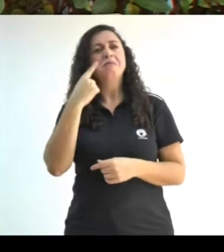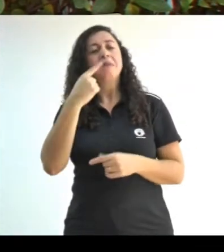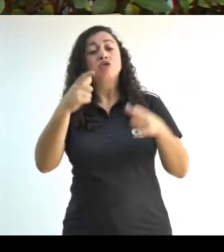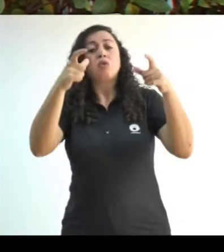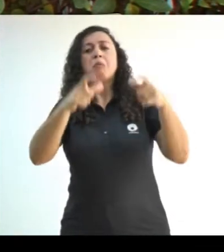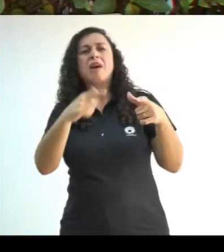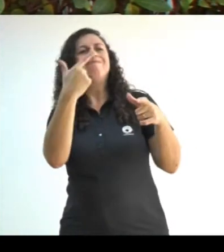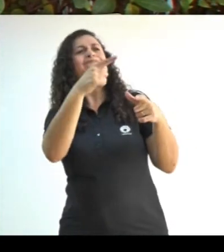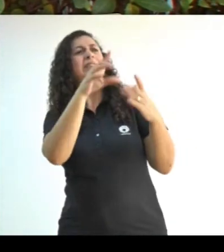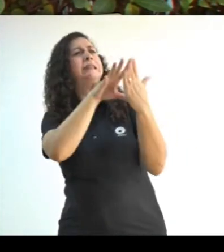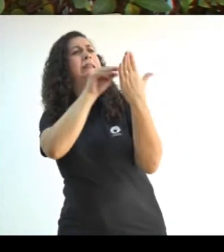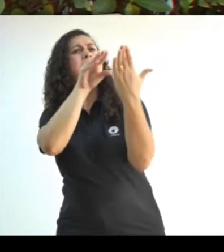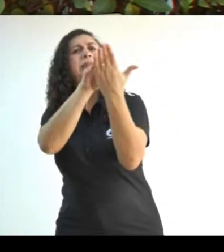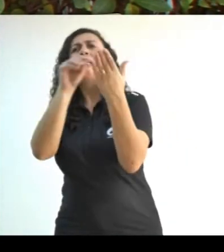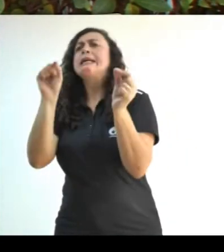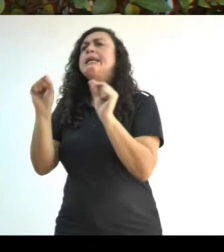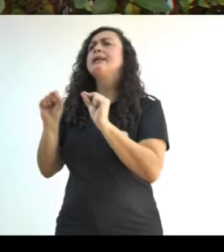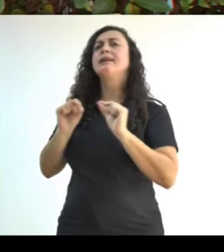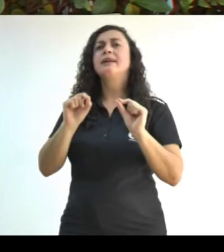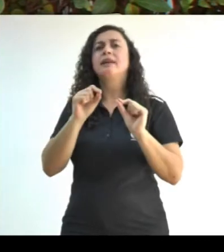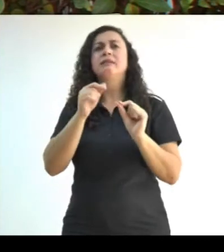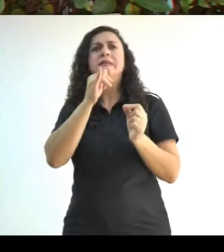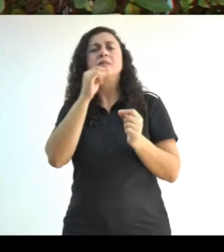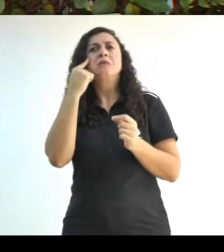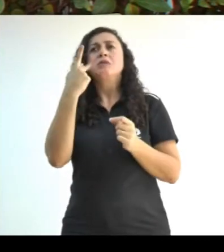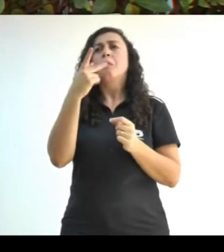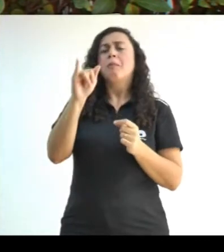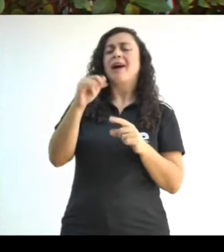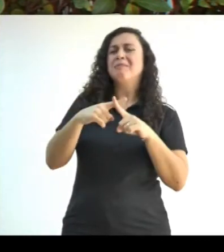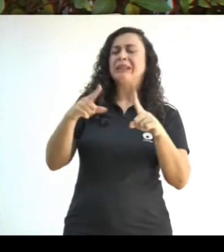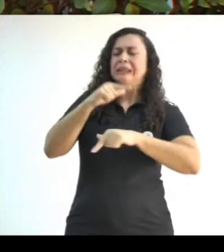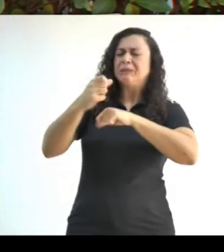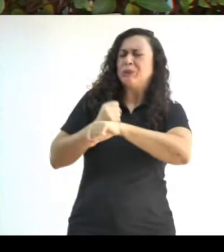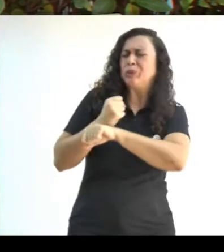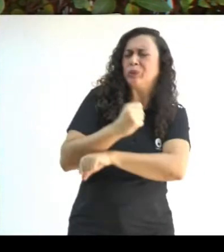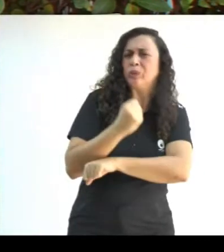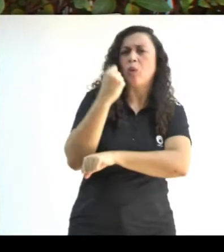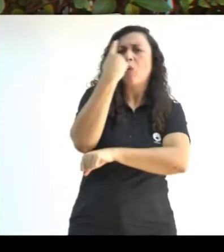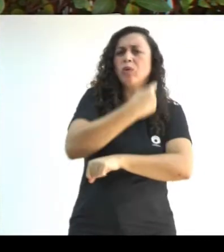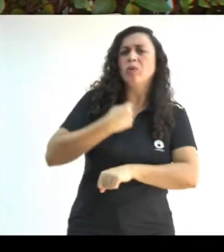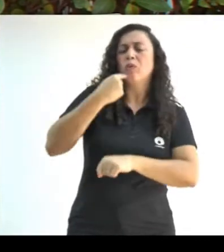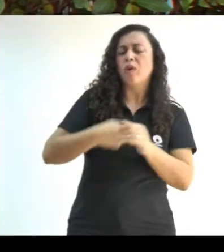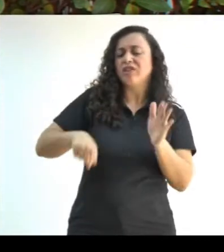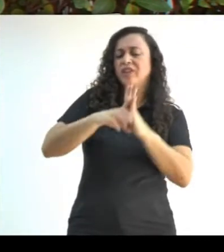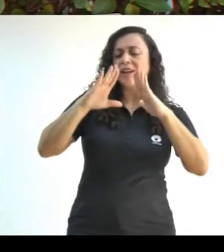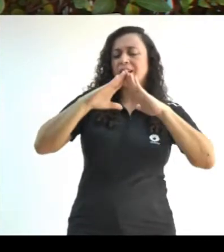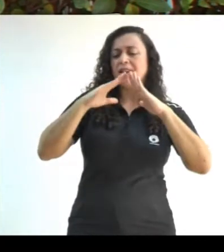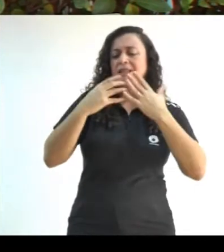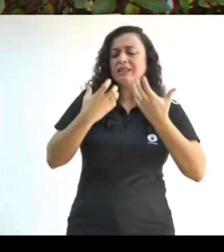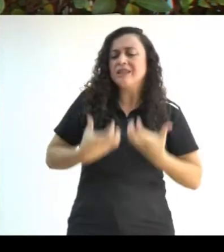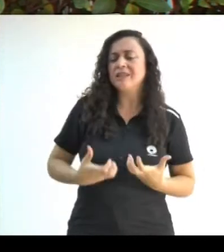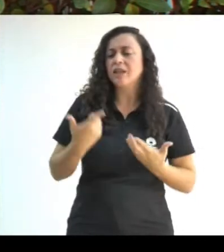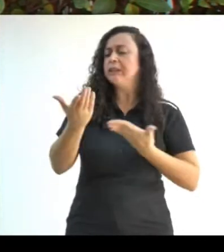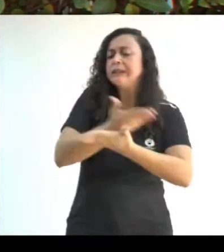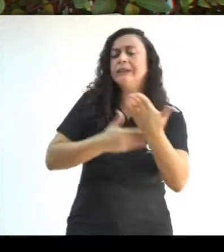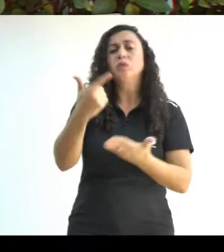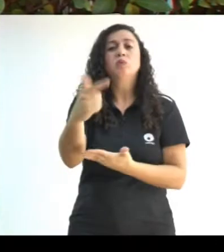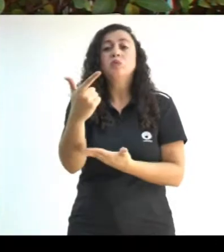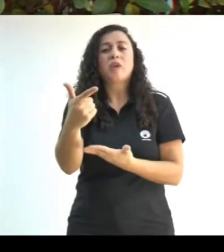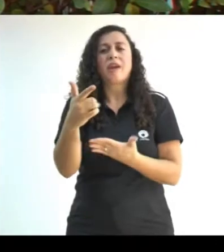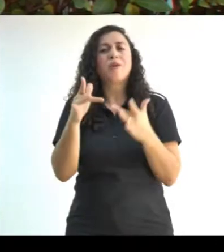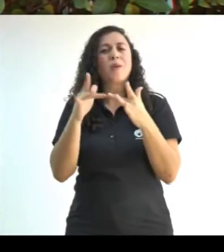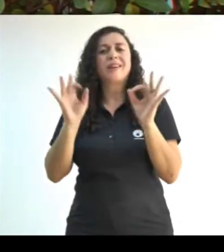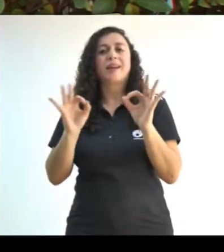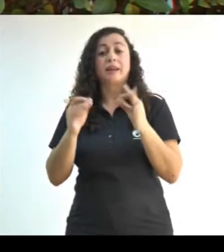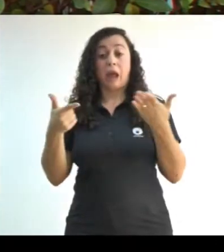bairro dele, não tem. Tipo, é o pai e o pai trabalha, tipo, 8 horas por dia, chega em casa cansado e não tem nada além disso. E ao ter contato com